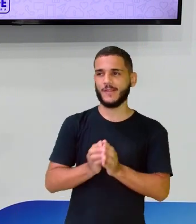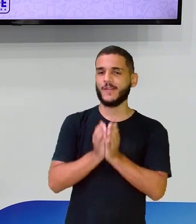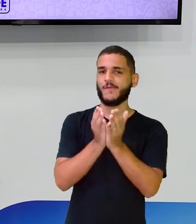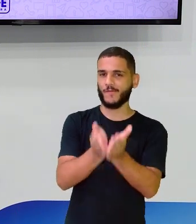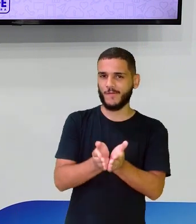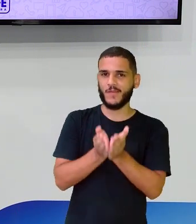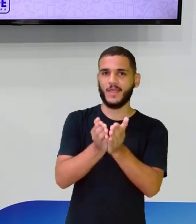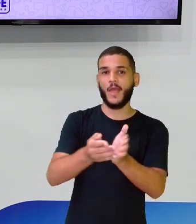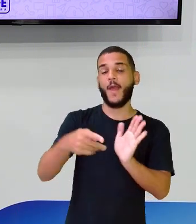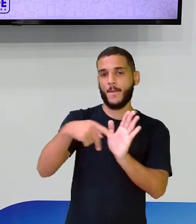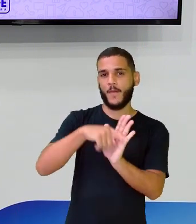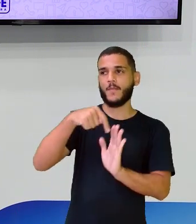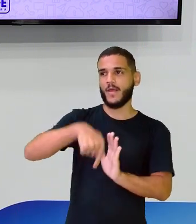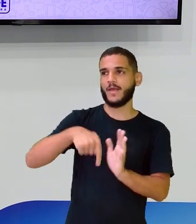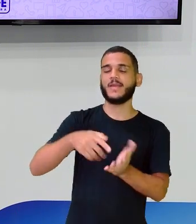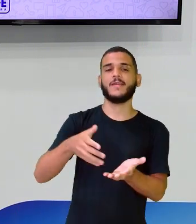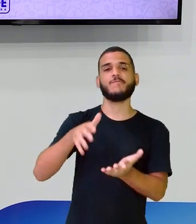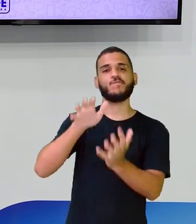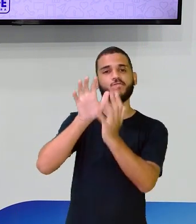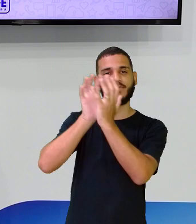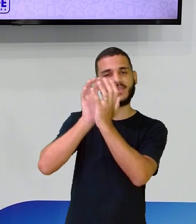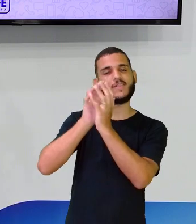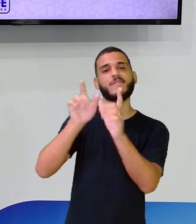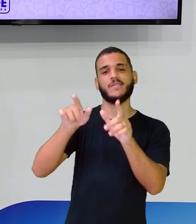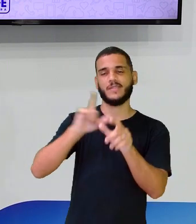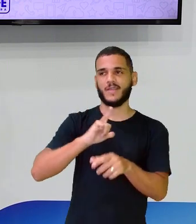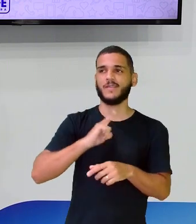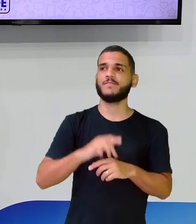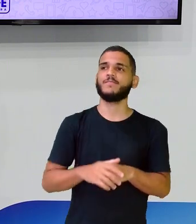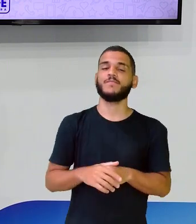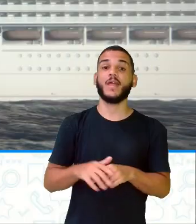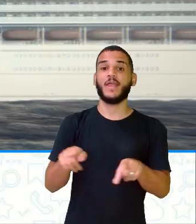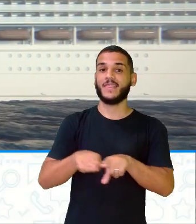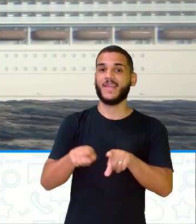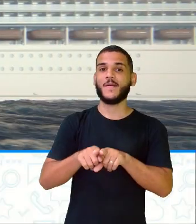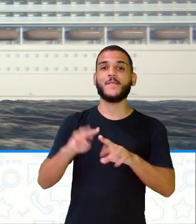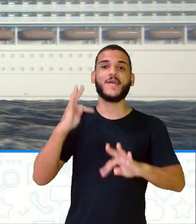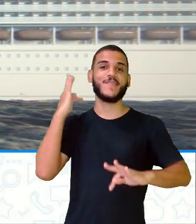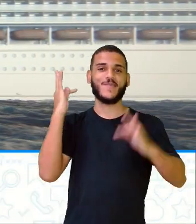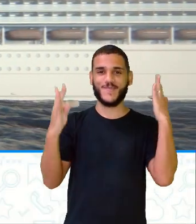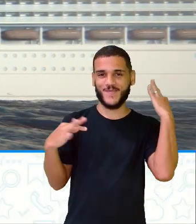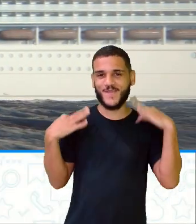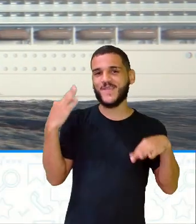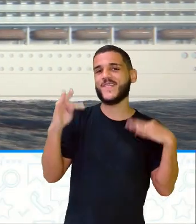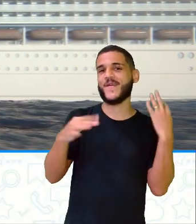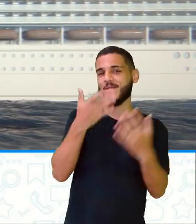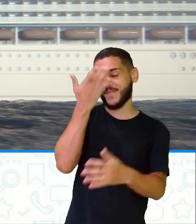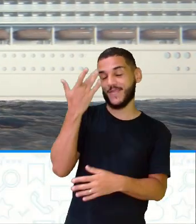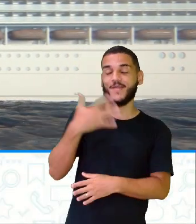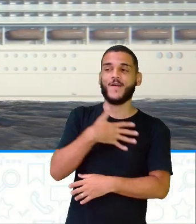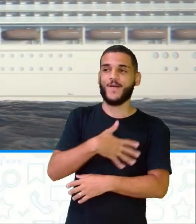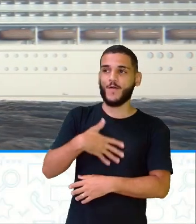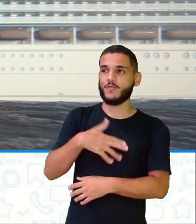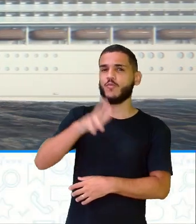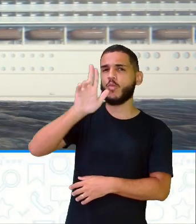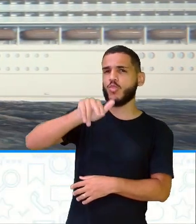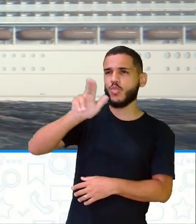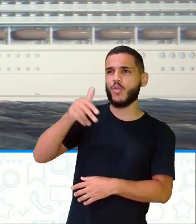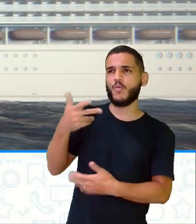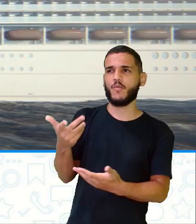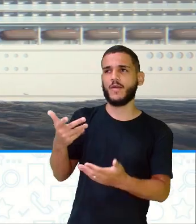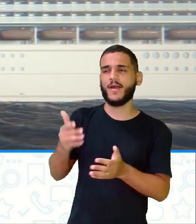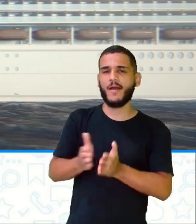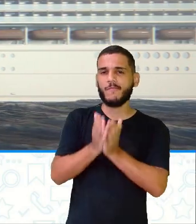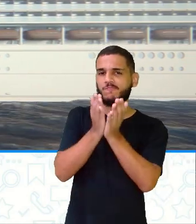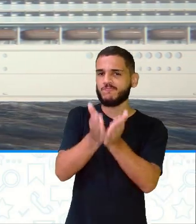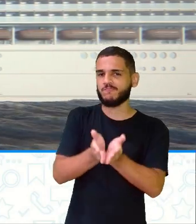também. E olha só, turismo. Tem gente que gosta de um passeiozinho assim. Eu nunca fiz. Já fez um passeio desse